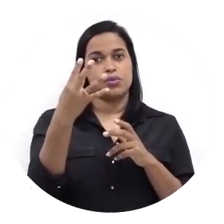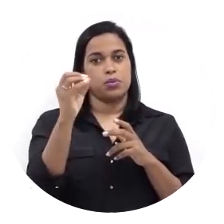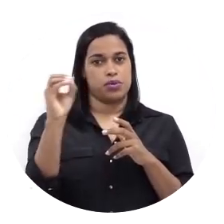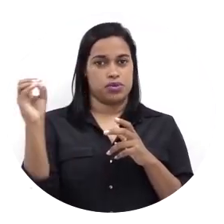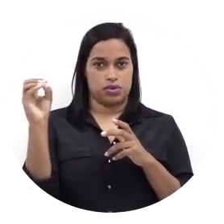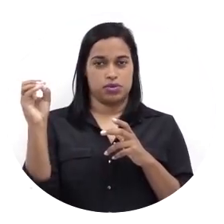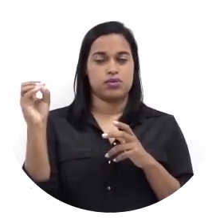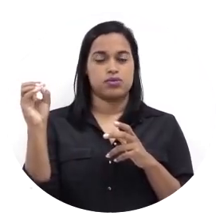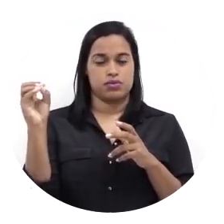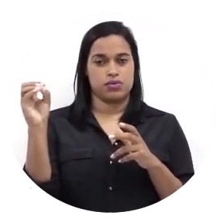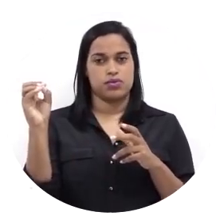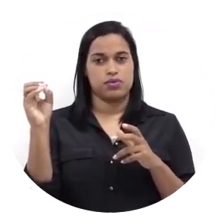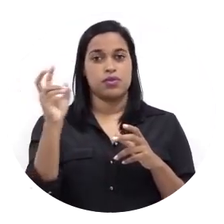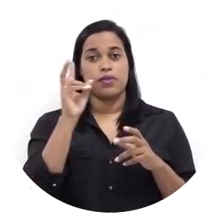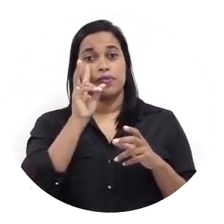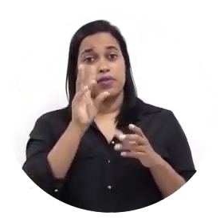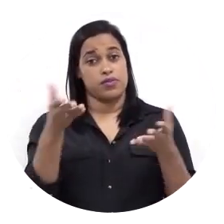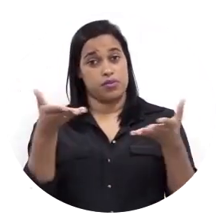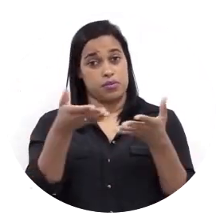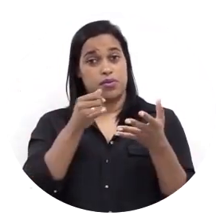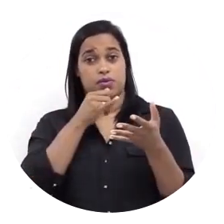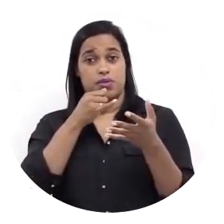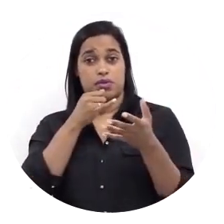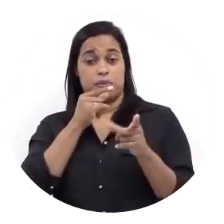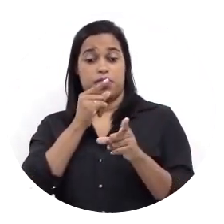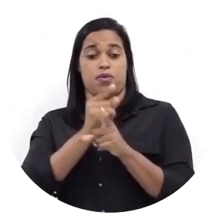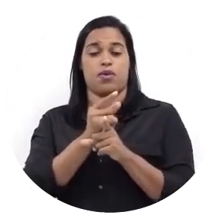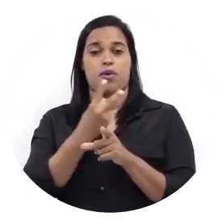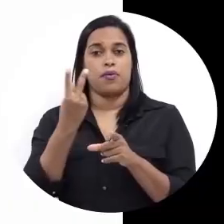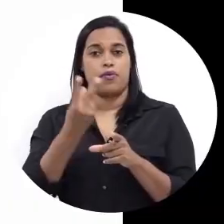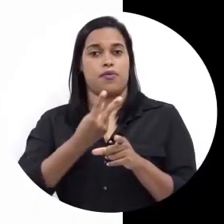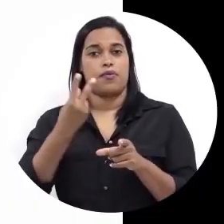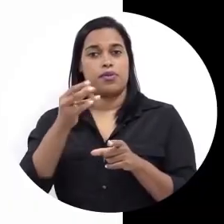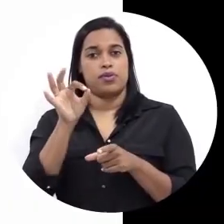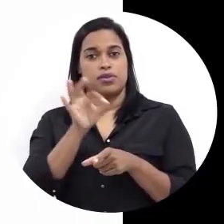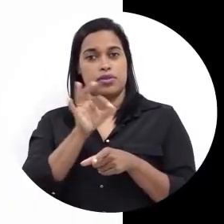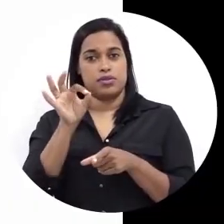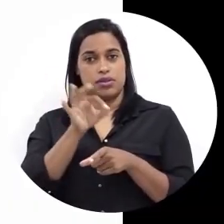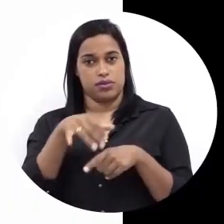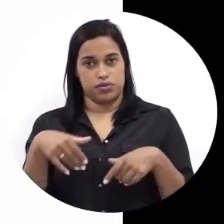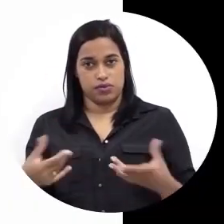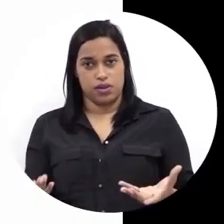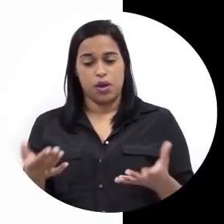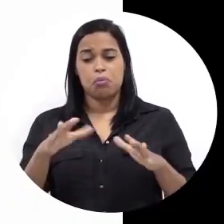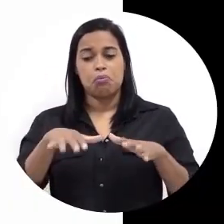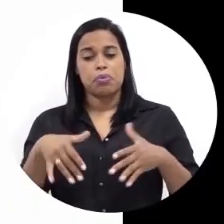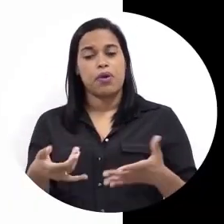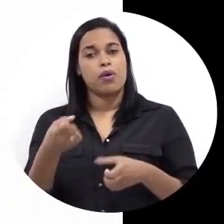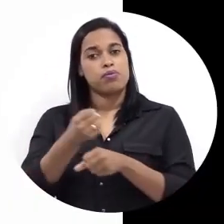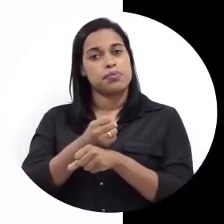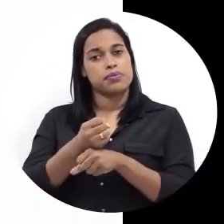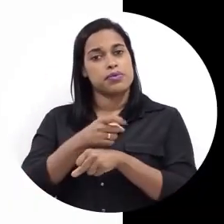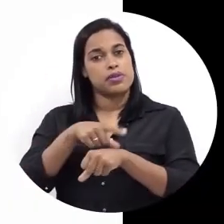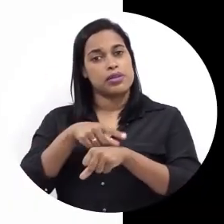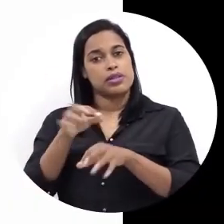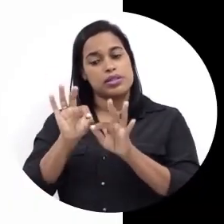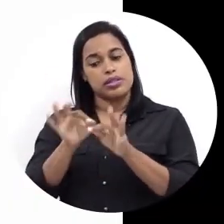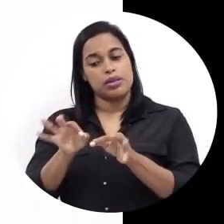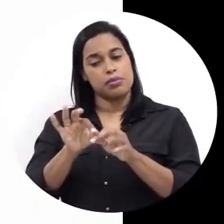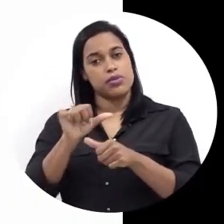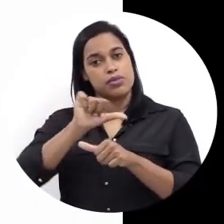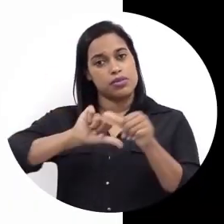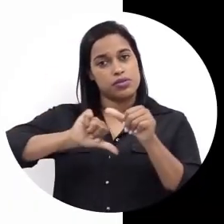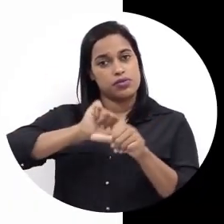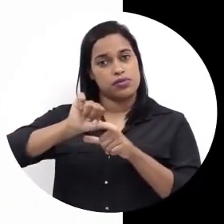2.400. Vejamos agora um exemplo para encontrar o valor da taxa. Qual é a taxa anual de juros simples que